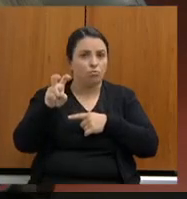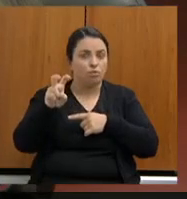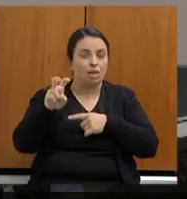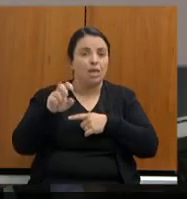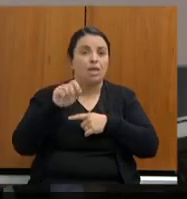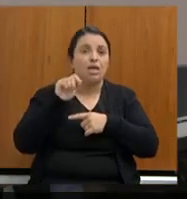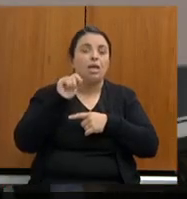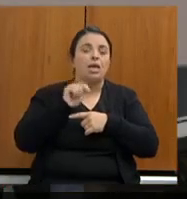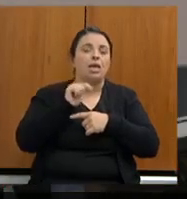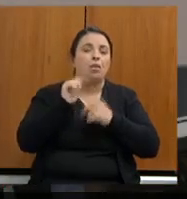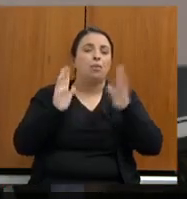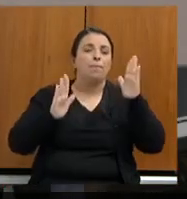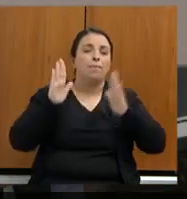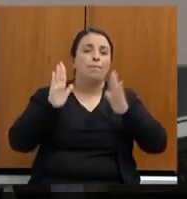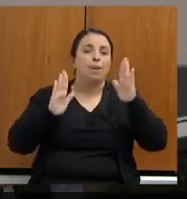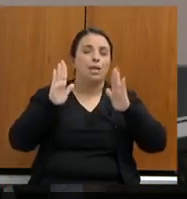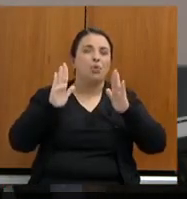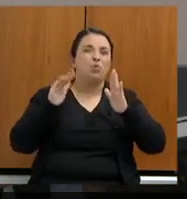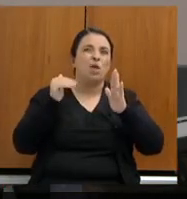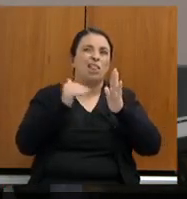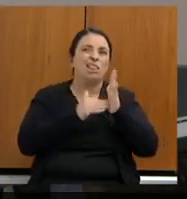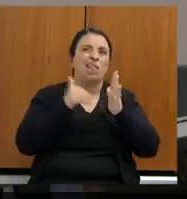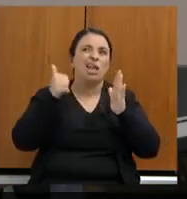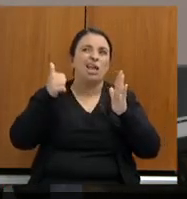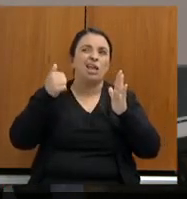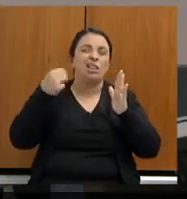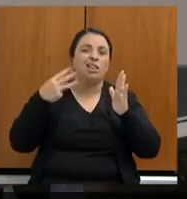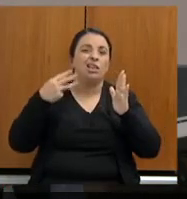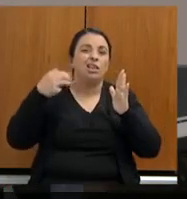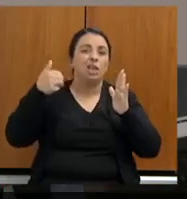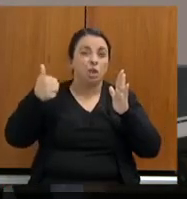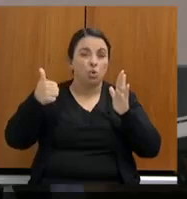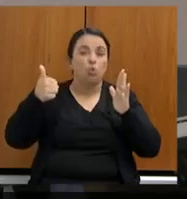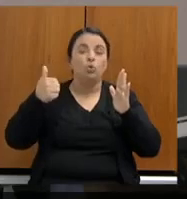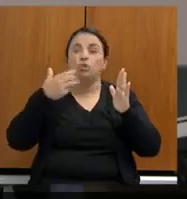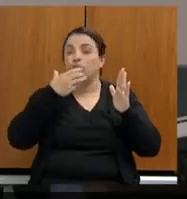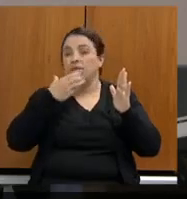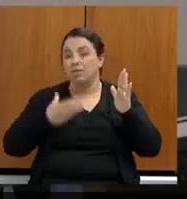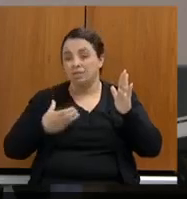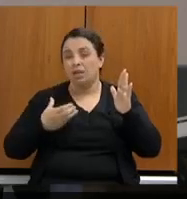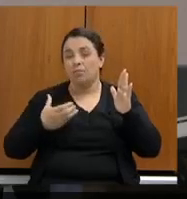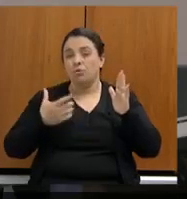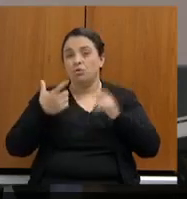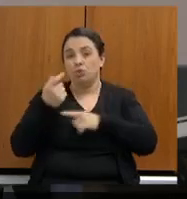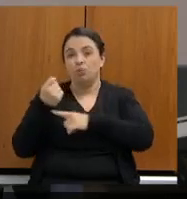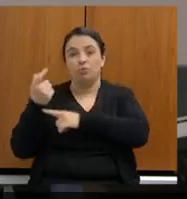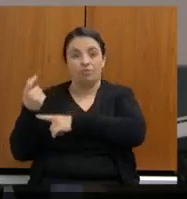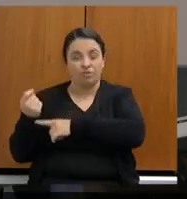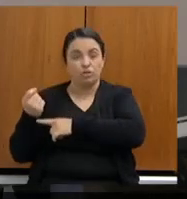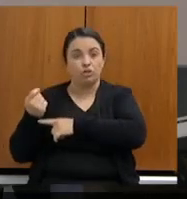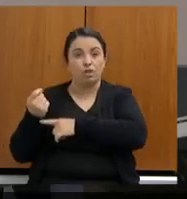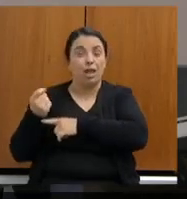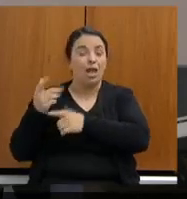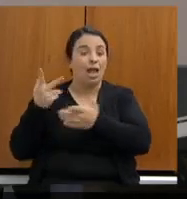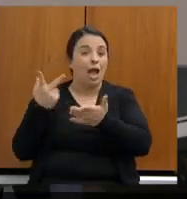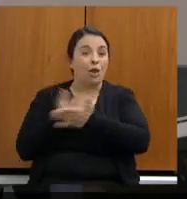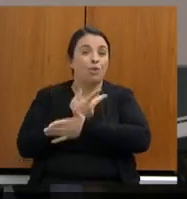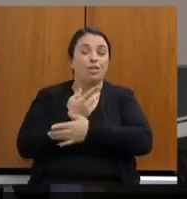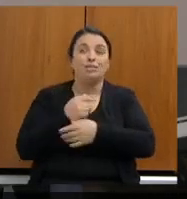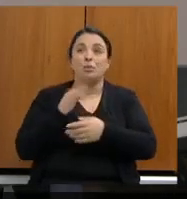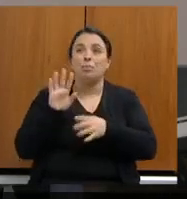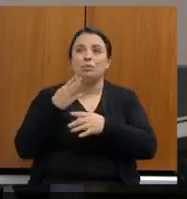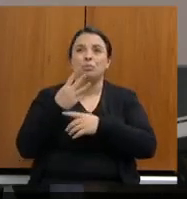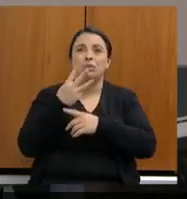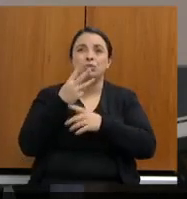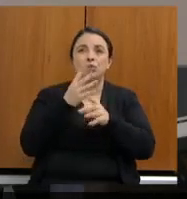e 12 2020 foram cometidos foram registrados mais de 11 mil ocorrências do exatamente esses presos foram